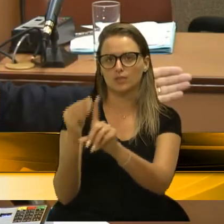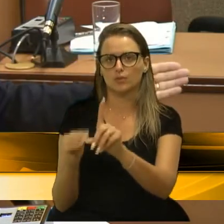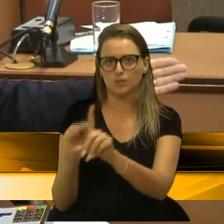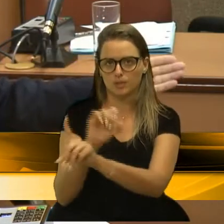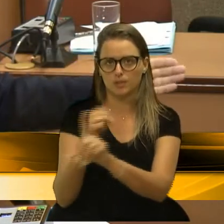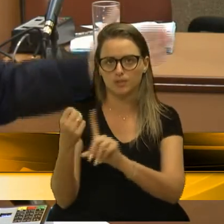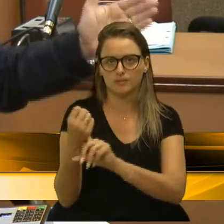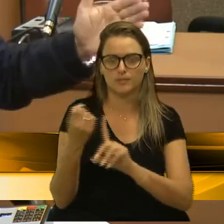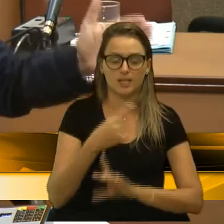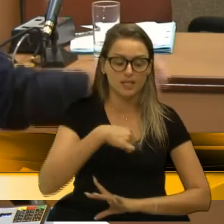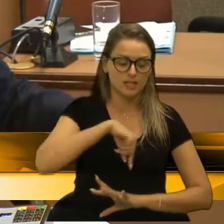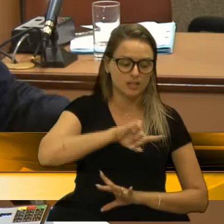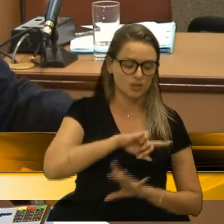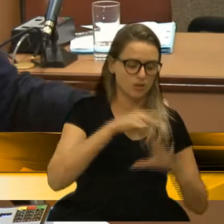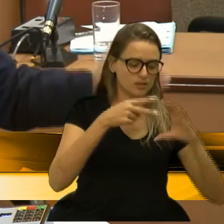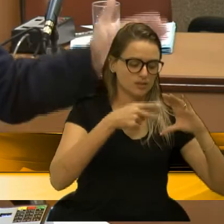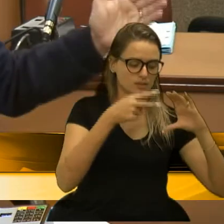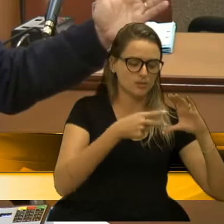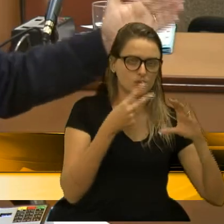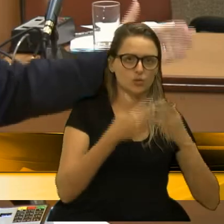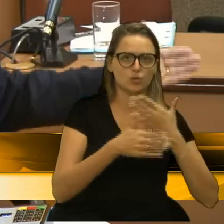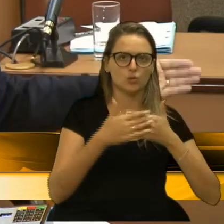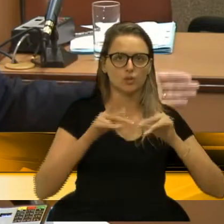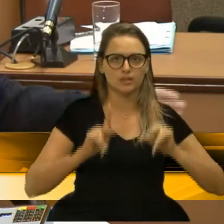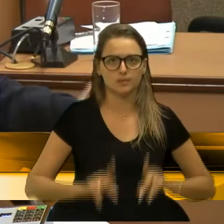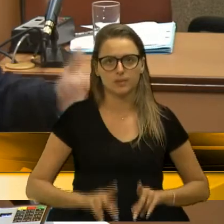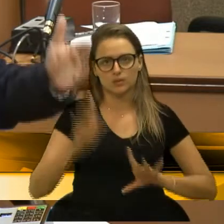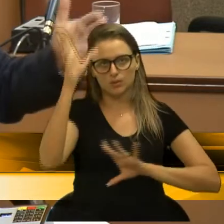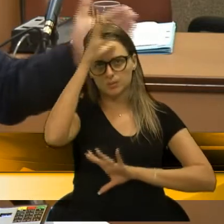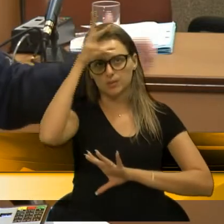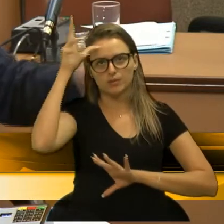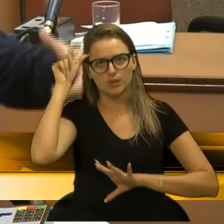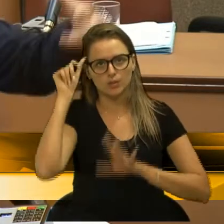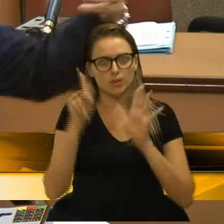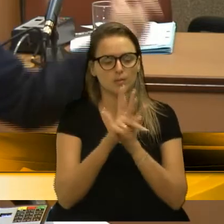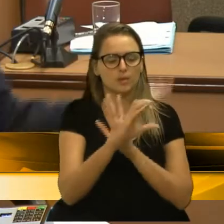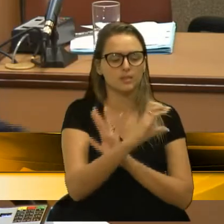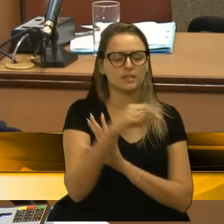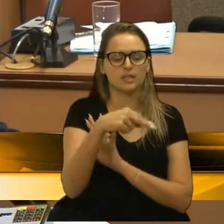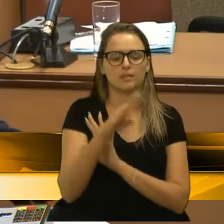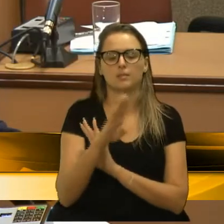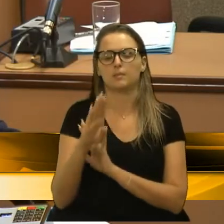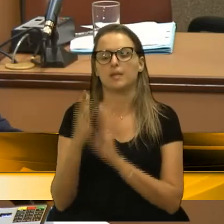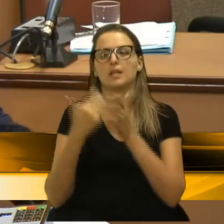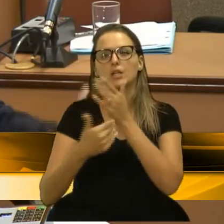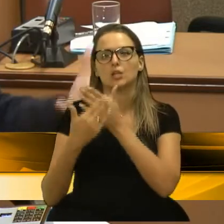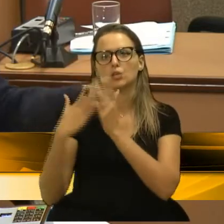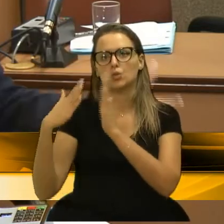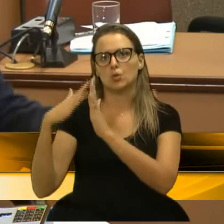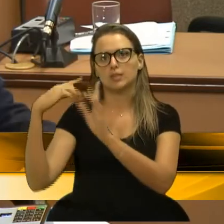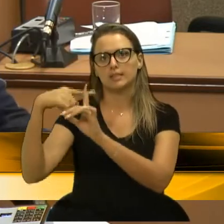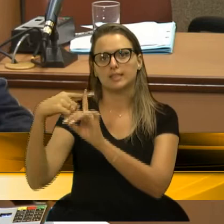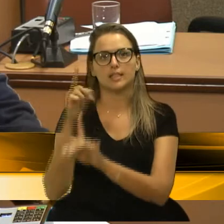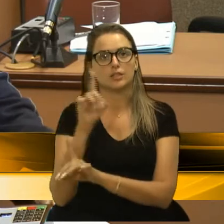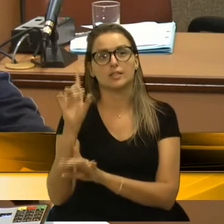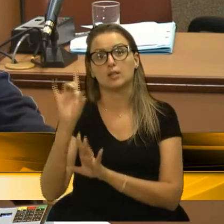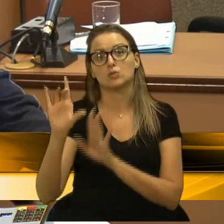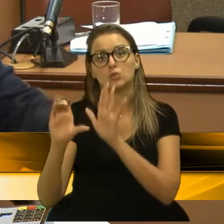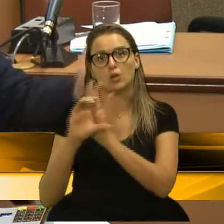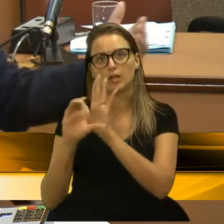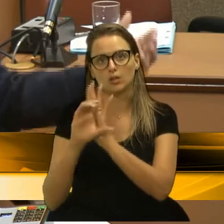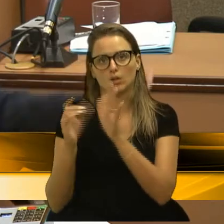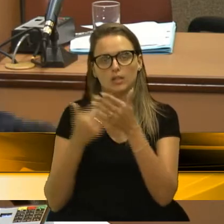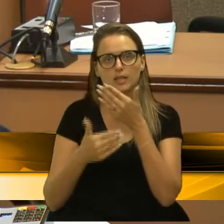convidados, o vereador Edson, Câmara de Vereadores, Poder Público, a própria CNBB, as igrejas como um todo, não somente a católica,